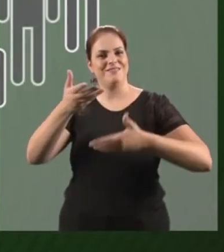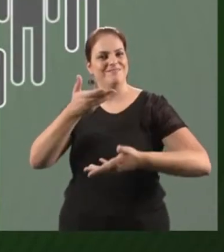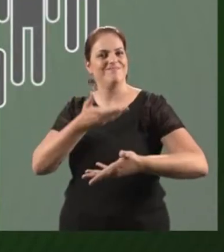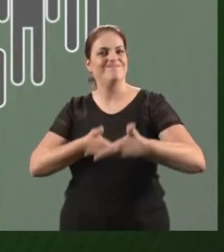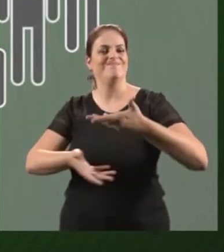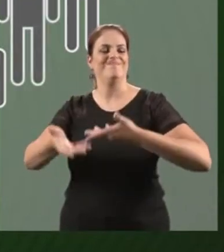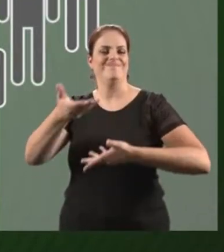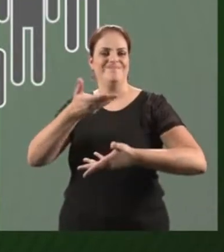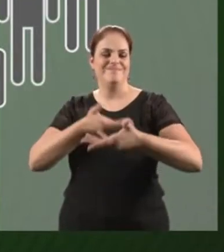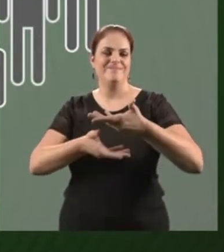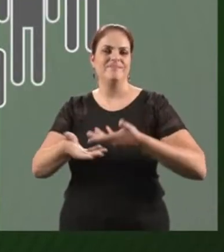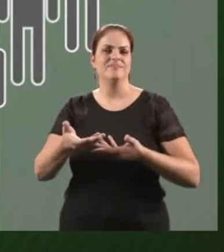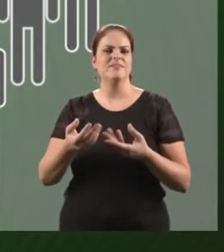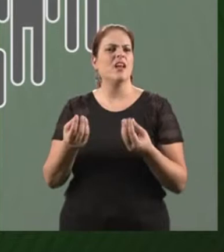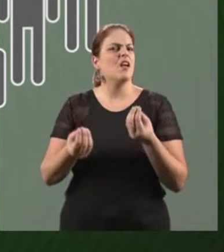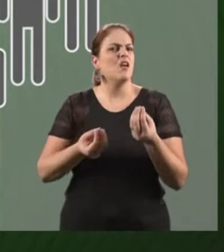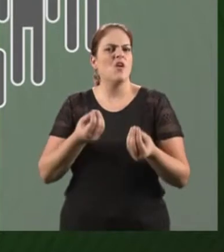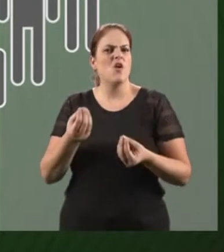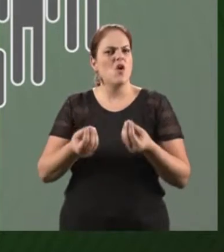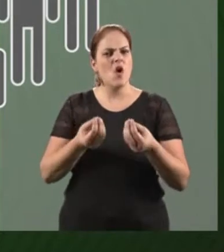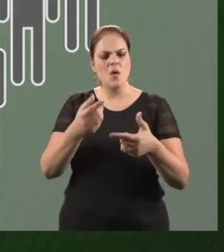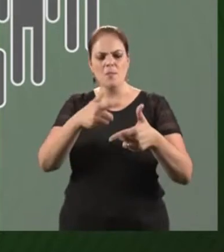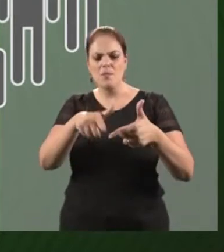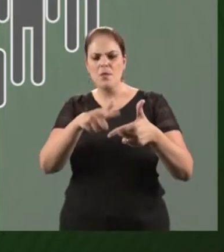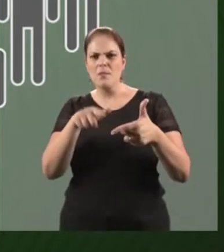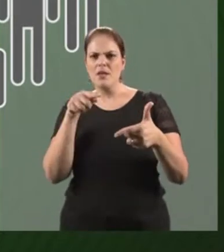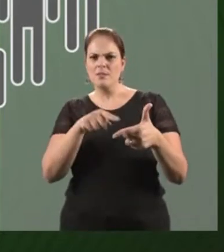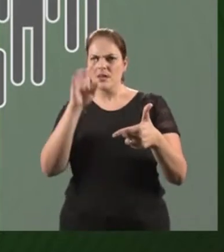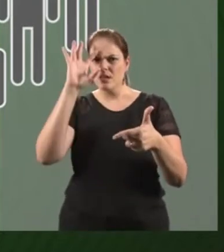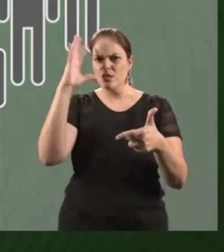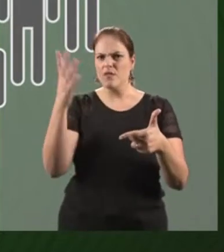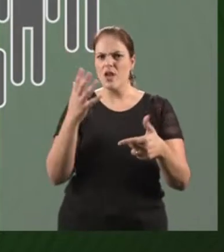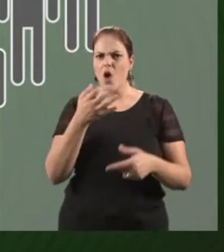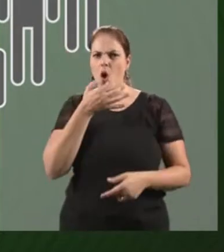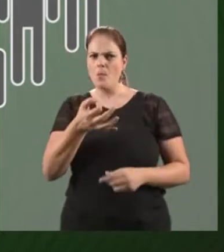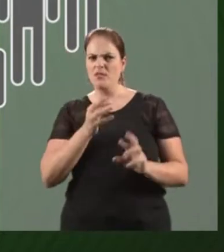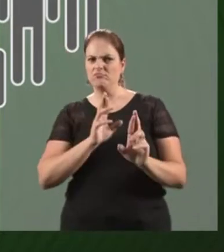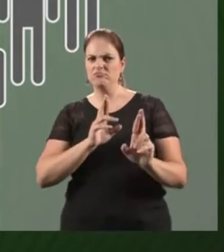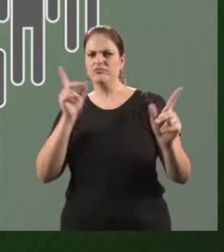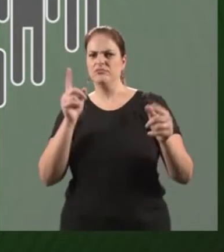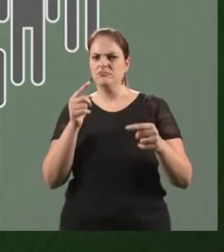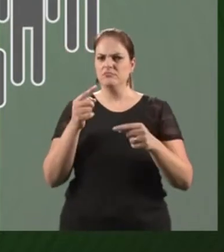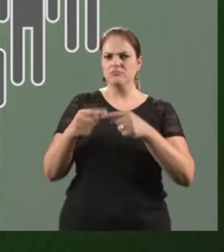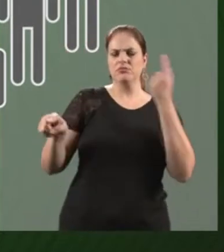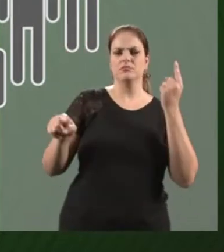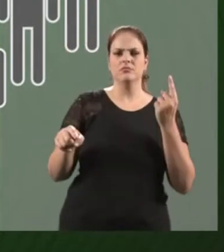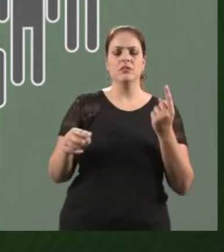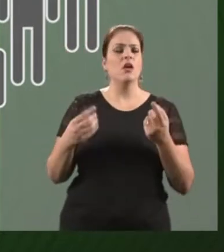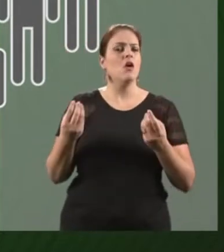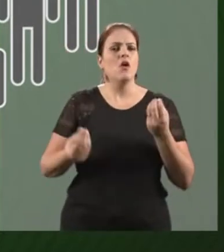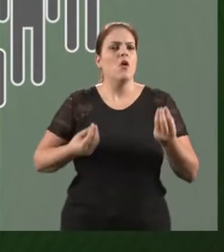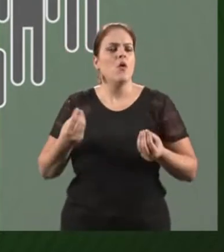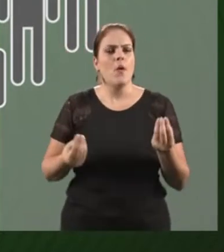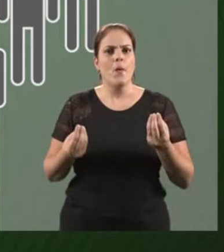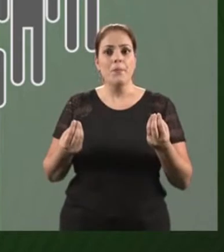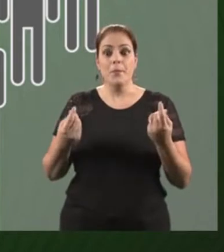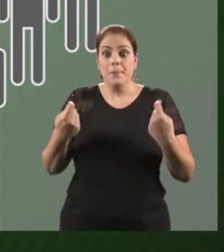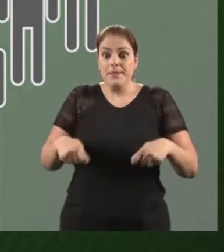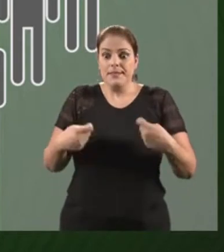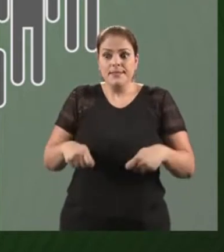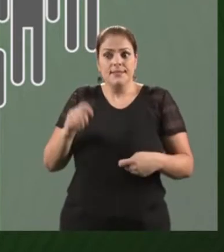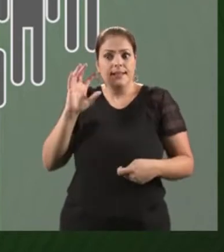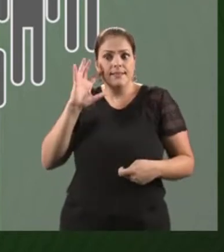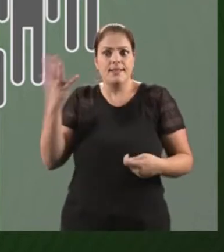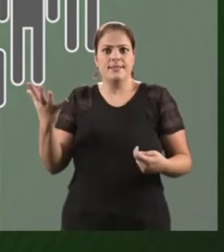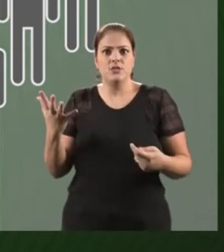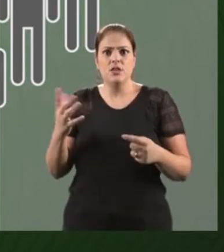juntos. Como resolvemos os conflitos e as diferenças de opinião? Como lidamos com a necessidade de tomar decisões